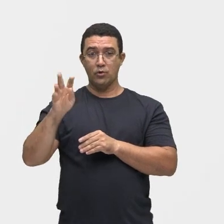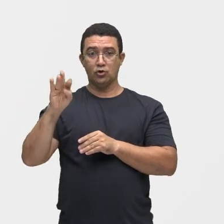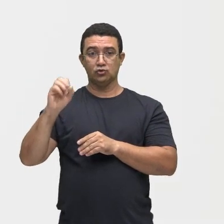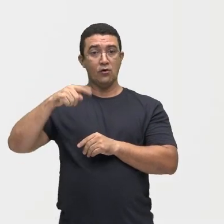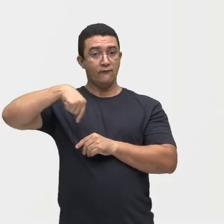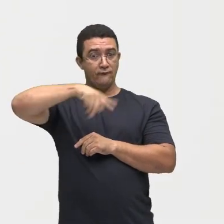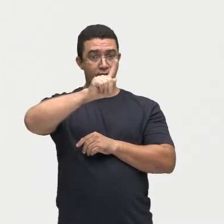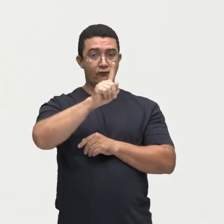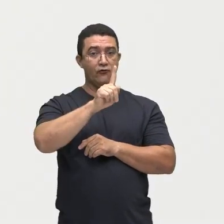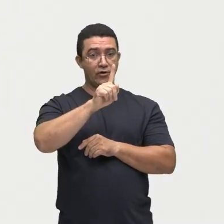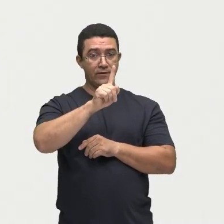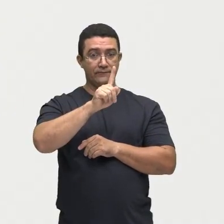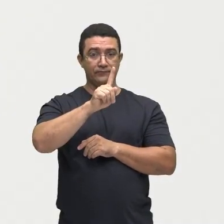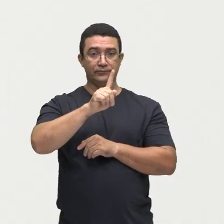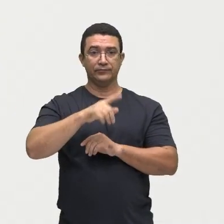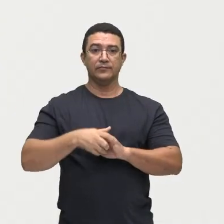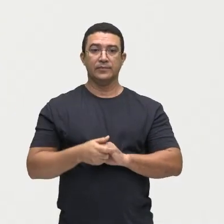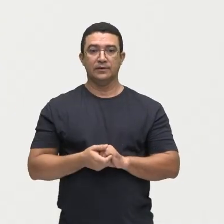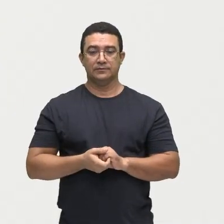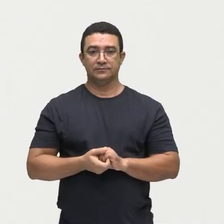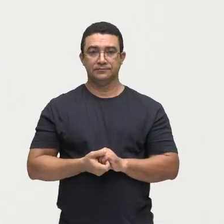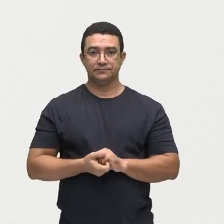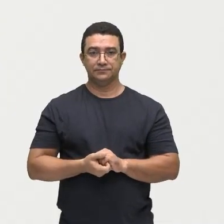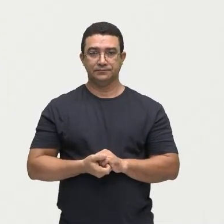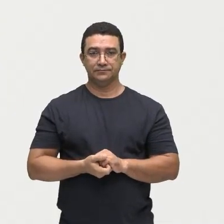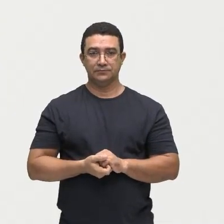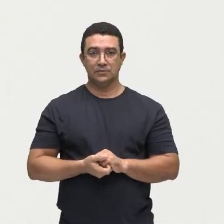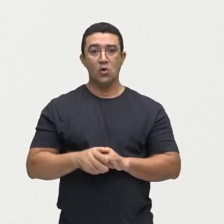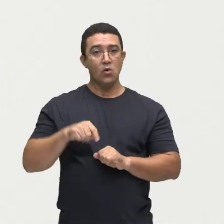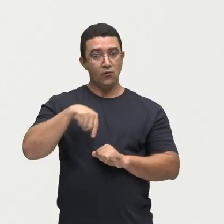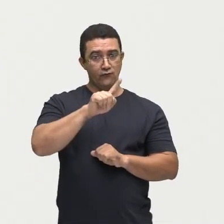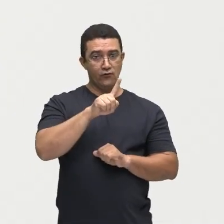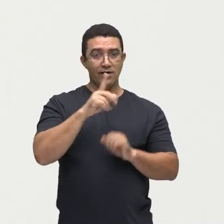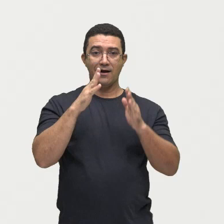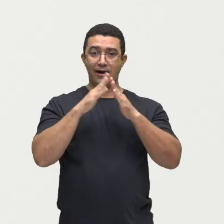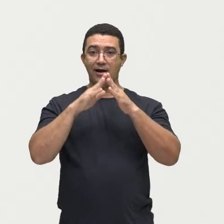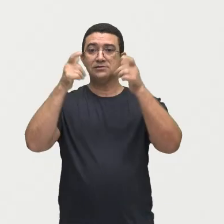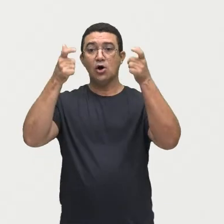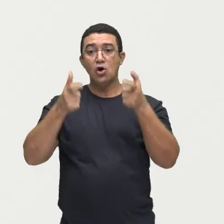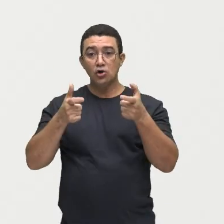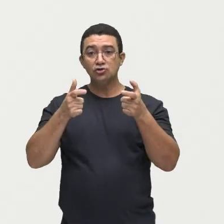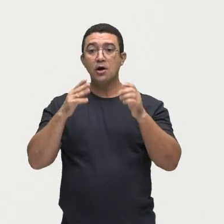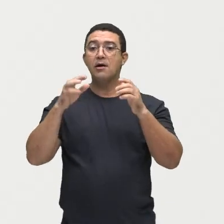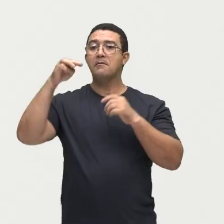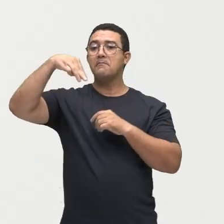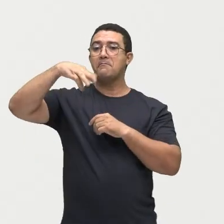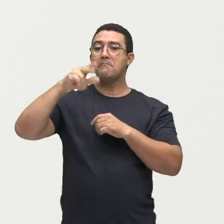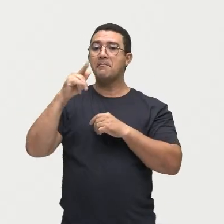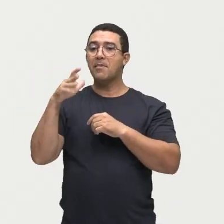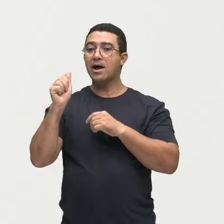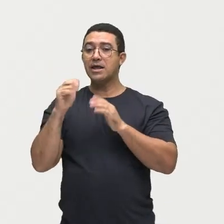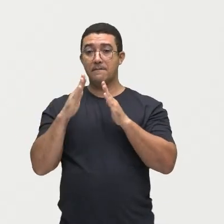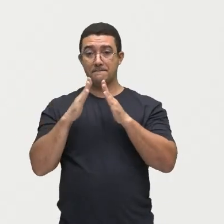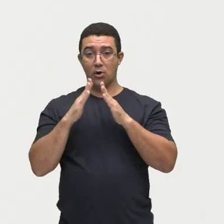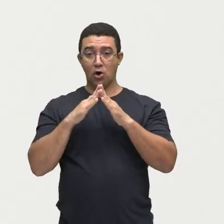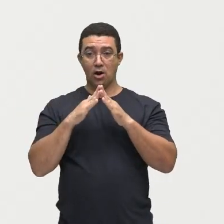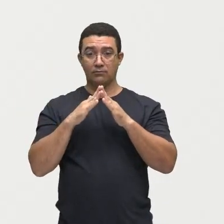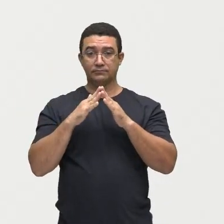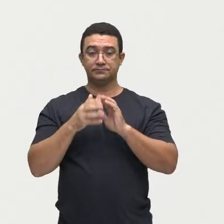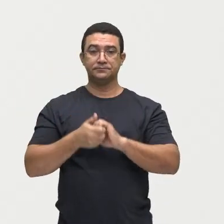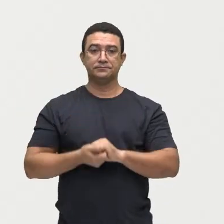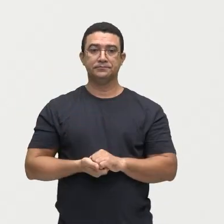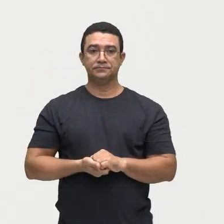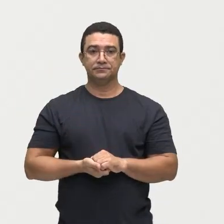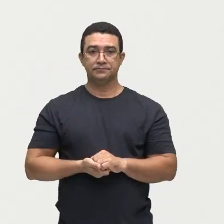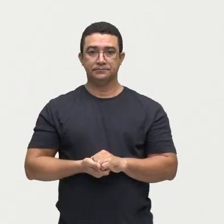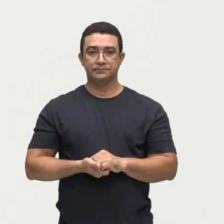casa onde Maria mora. Então, transformei duas em uma. Só que esse período é composto. Então,